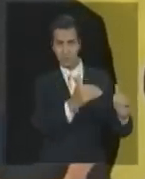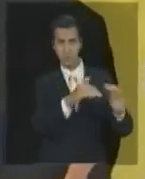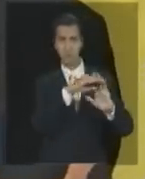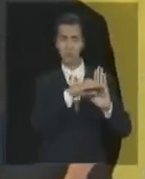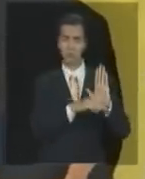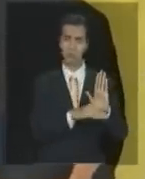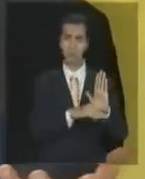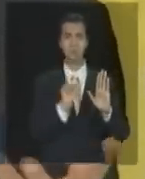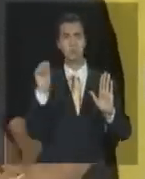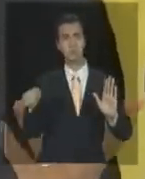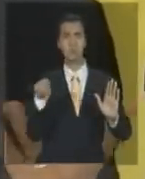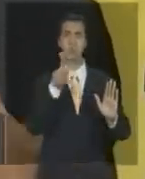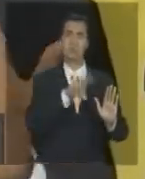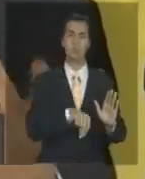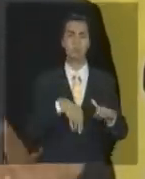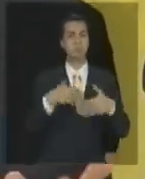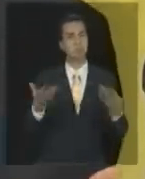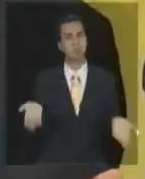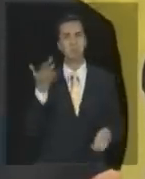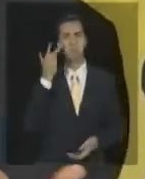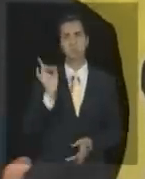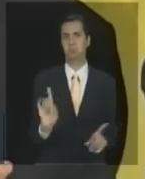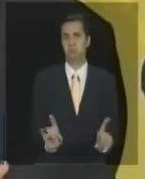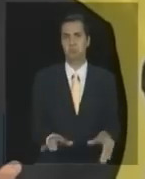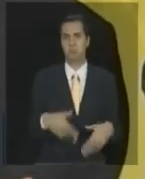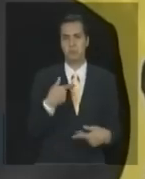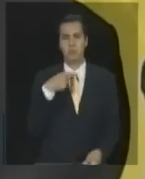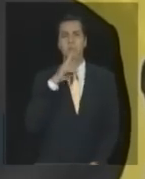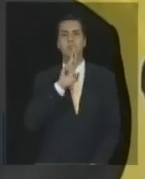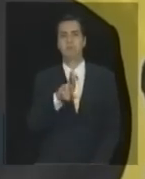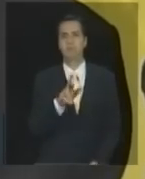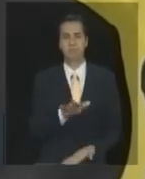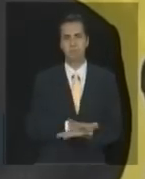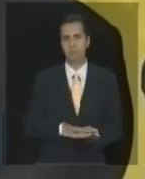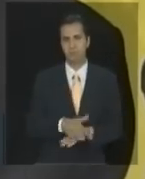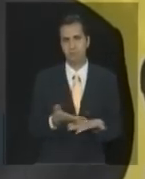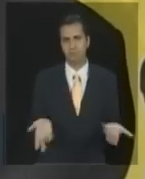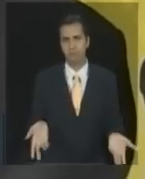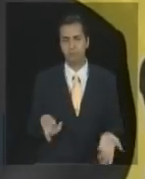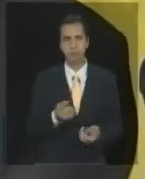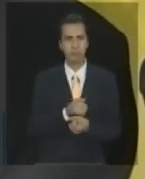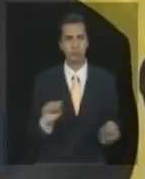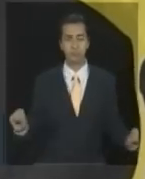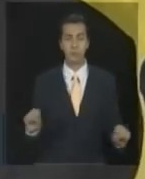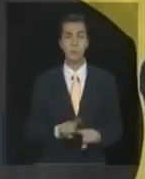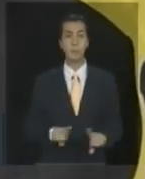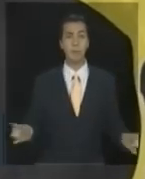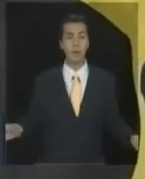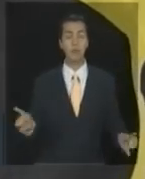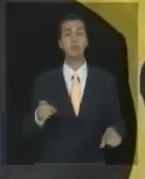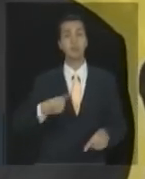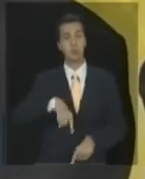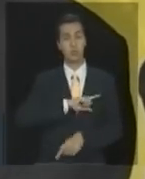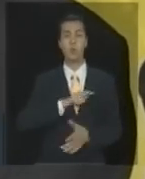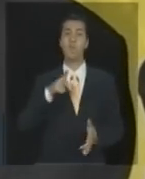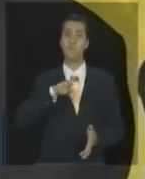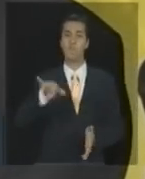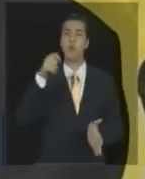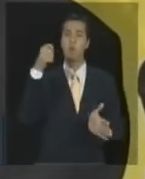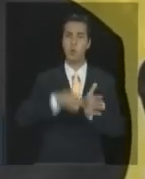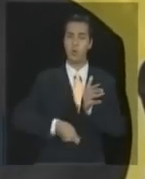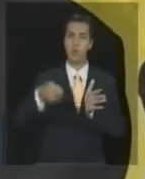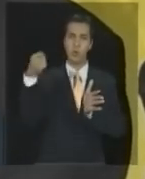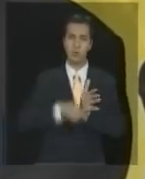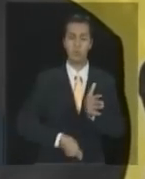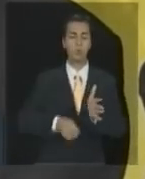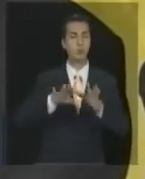disposição ou não, evidentemente não me cabe lhe dizer. Cabe me dizer que nós vamos cobrar o cumprimento